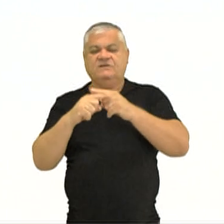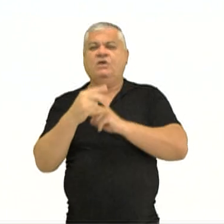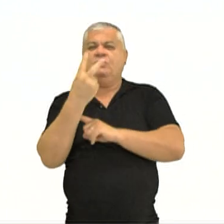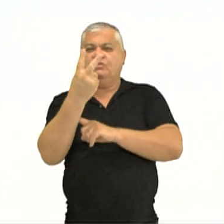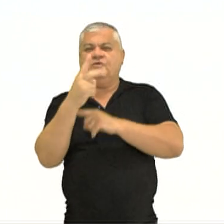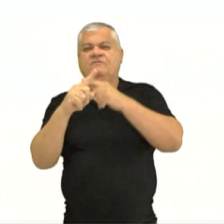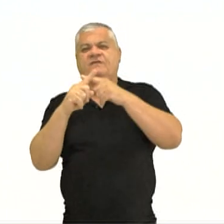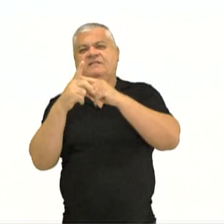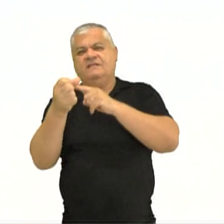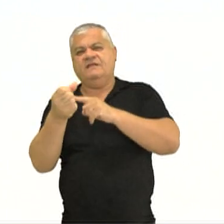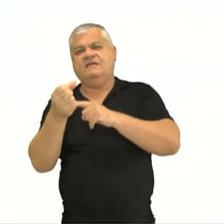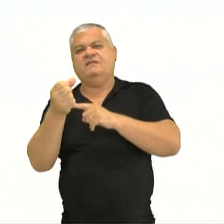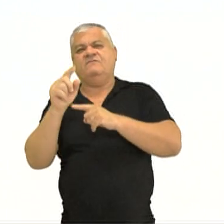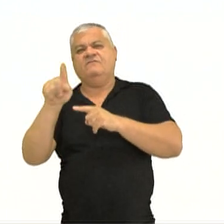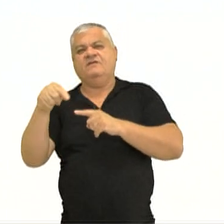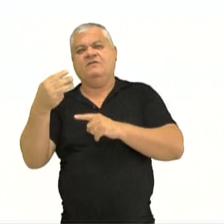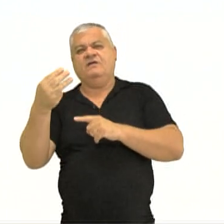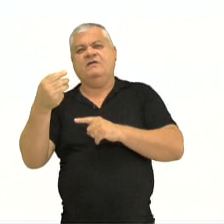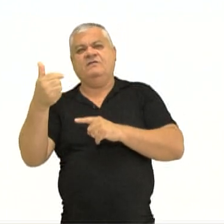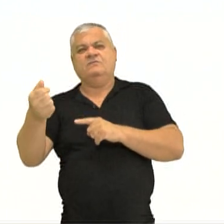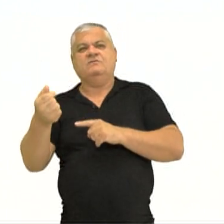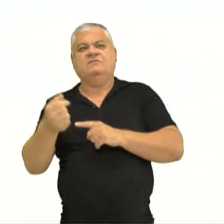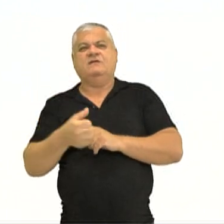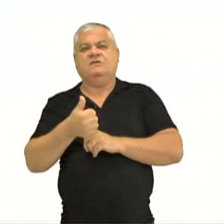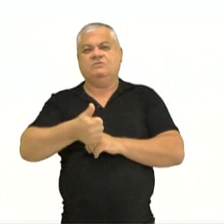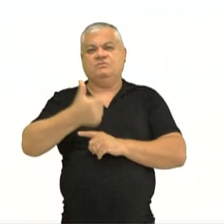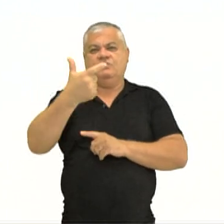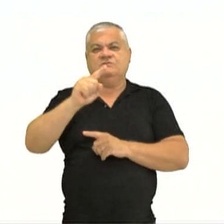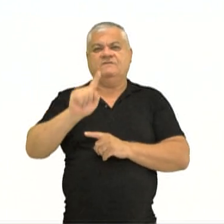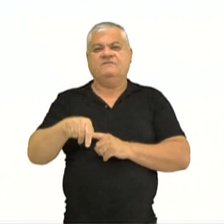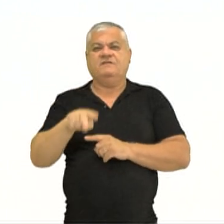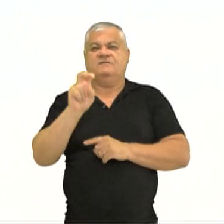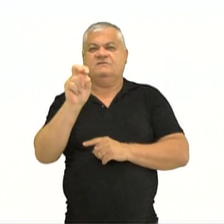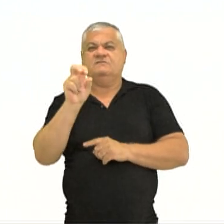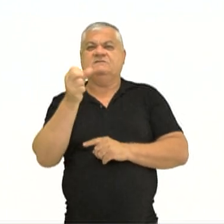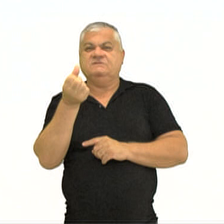vezes 3,14 vezes 2, vamos ter que dar